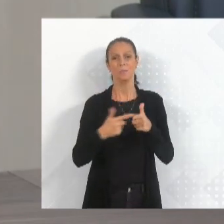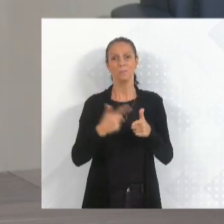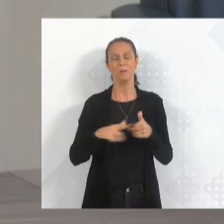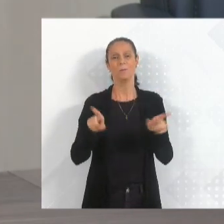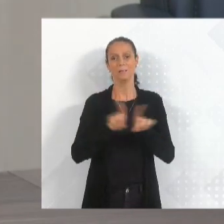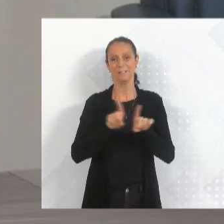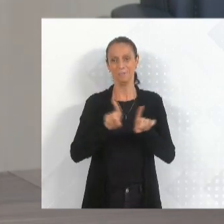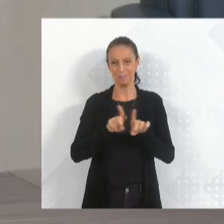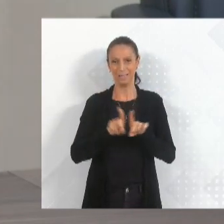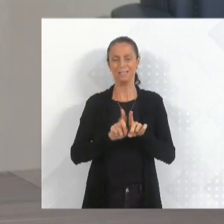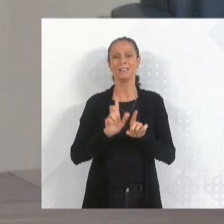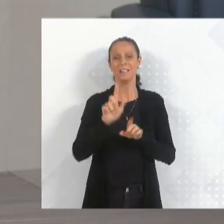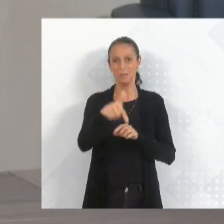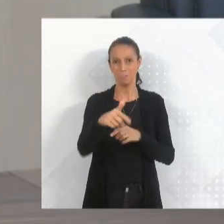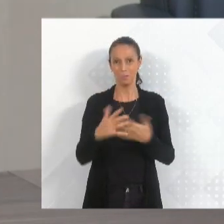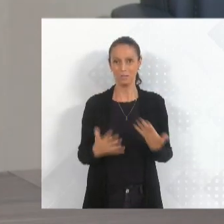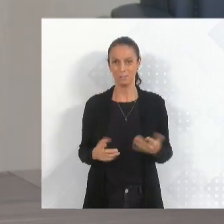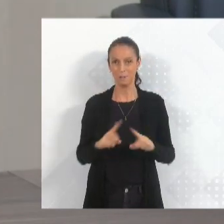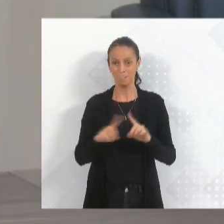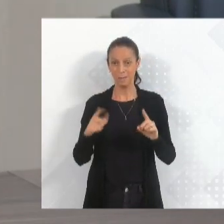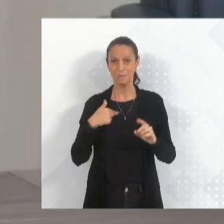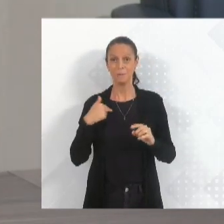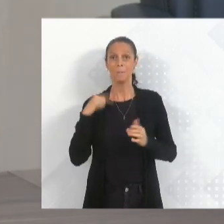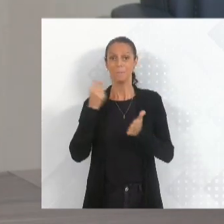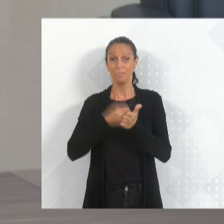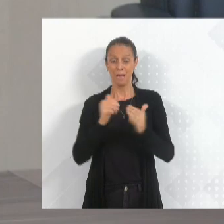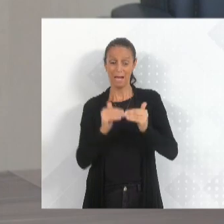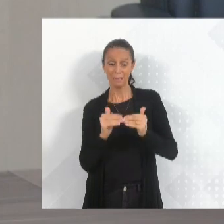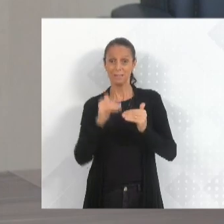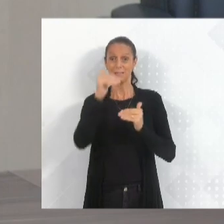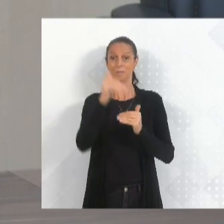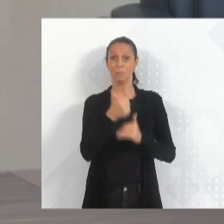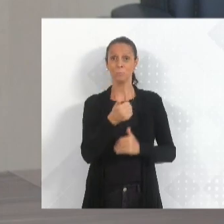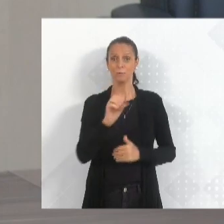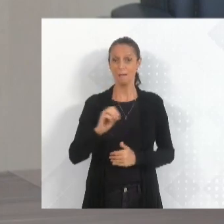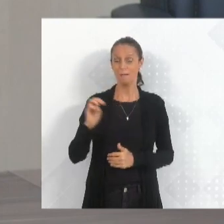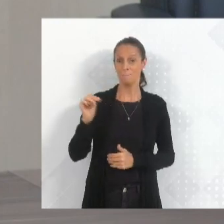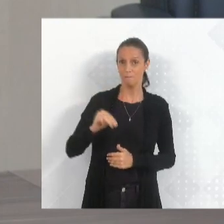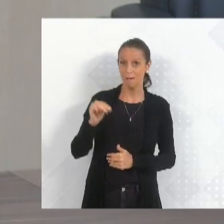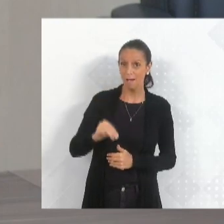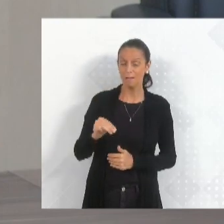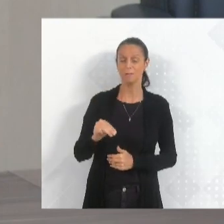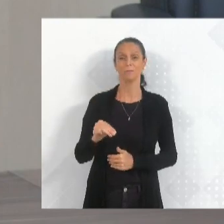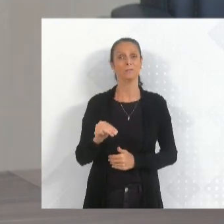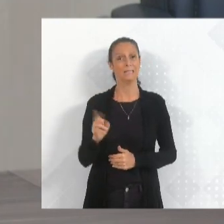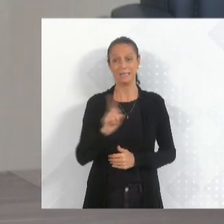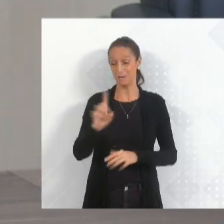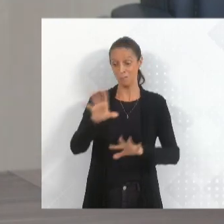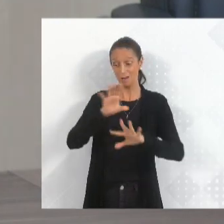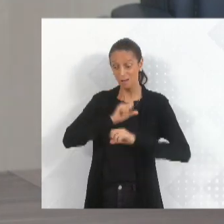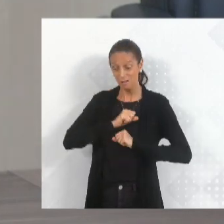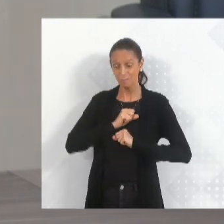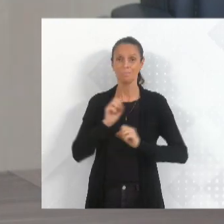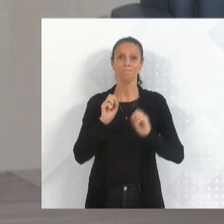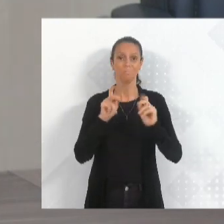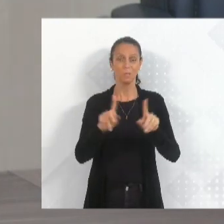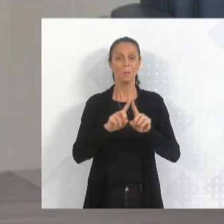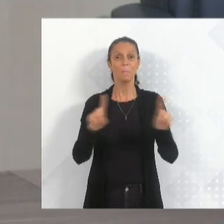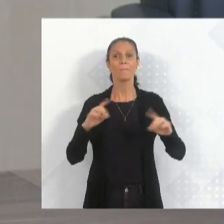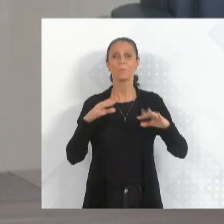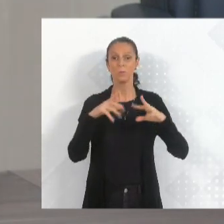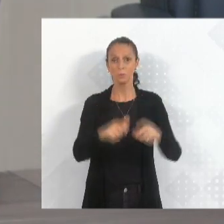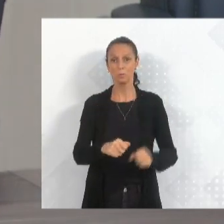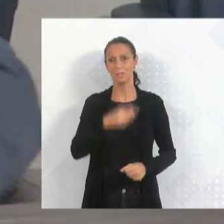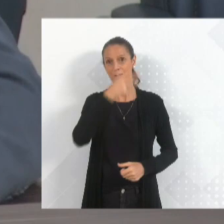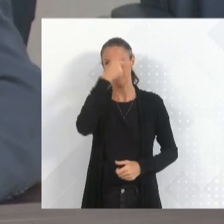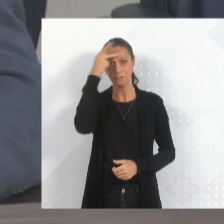eu pagar acima dos 10 metros e não receber, aí é diferente. Mas todas essas pessoas que não receberam, eles estão